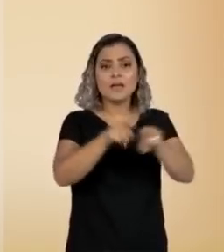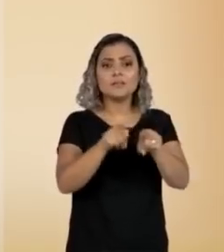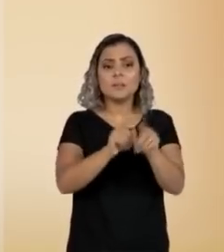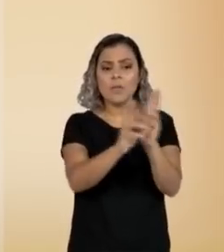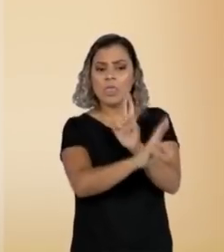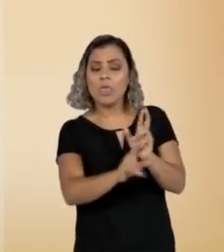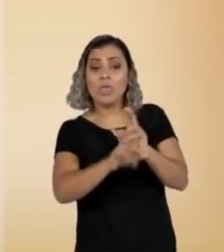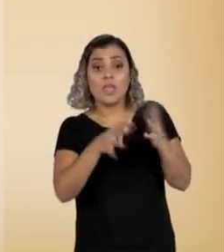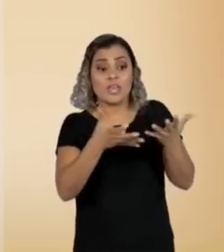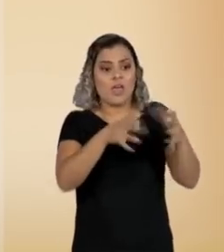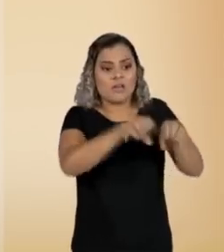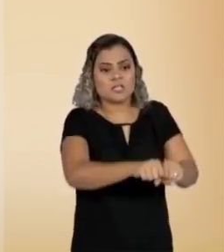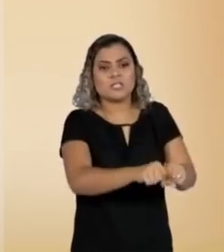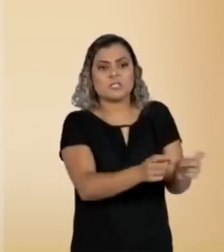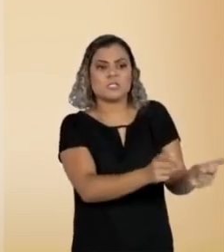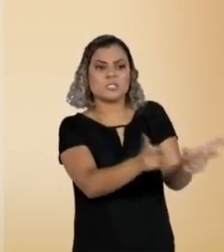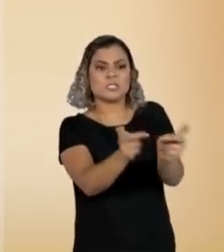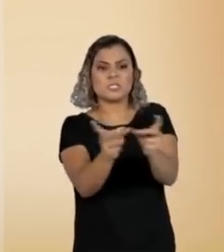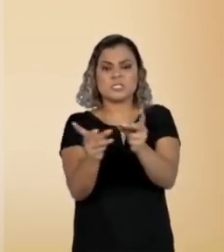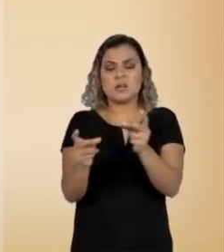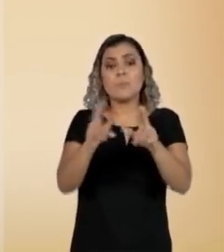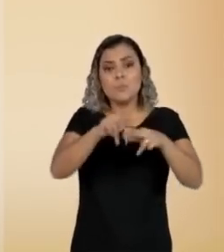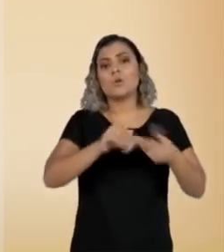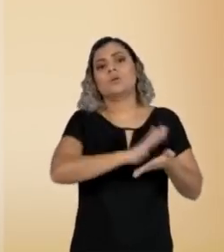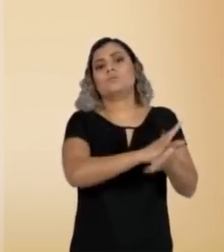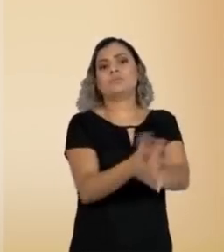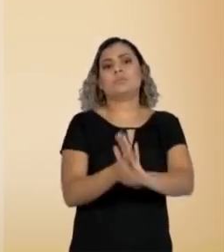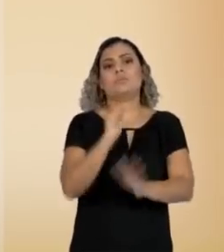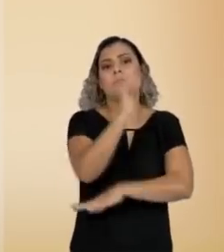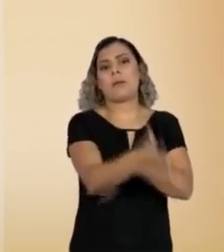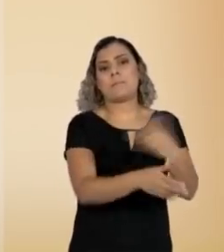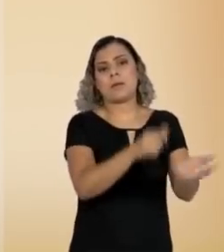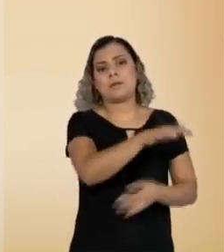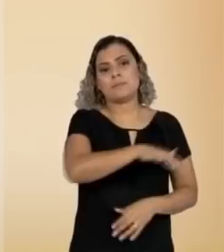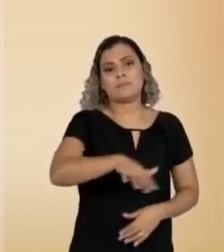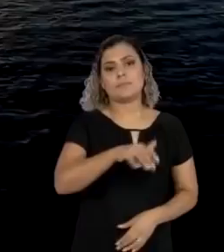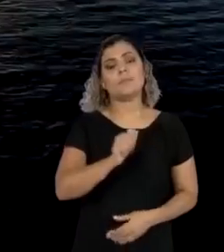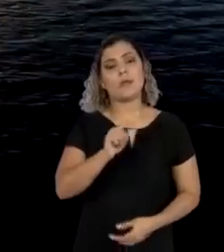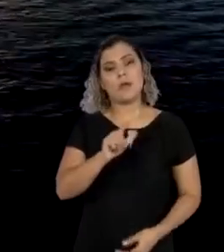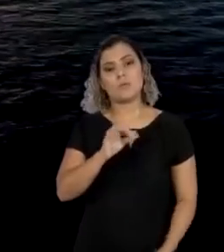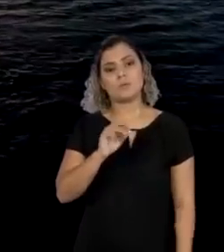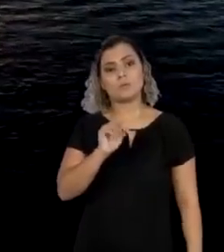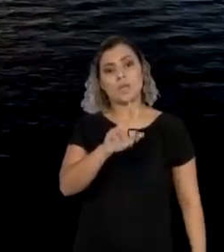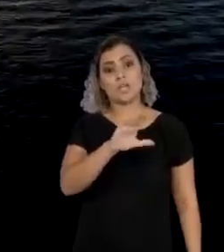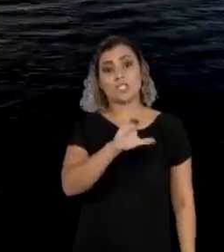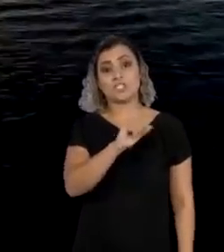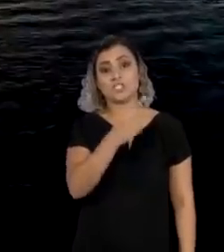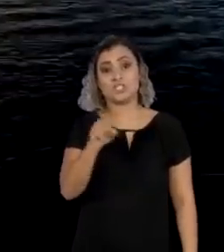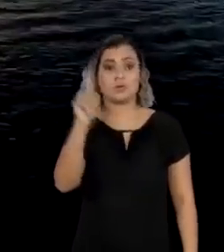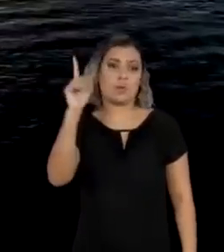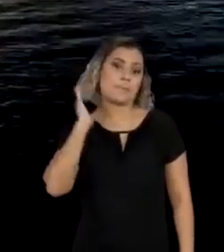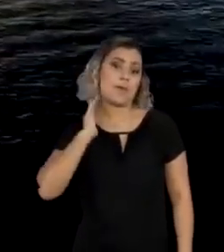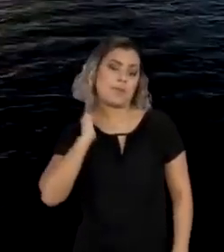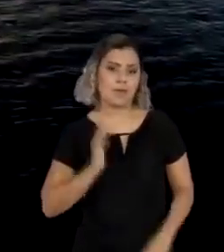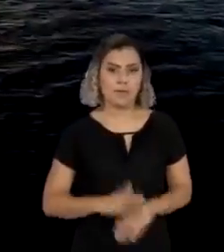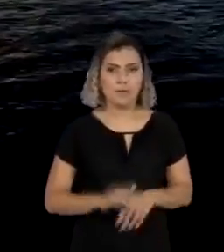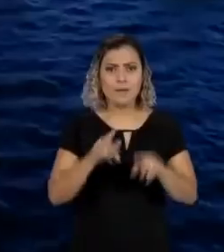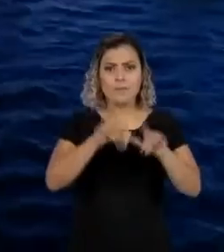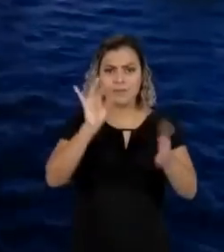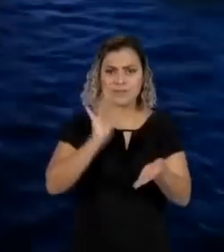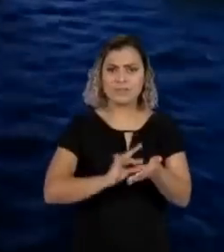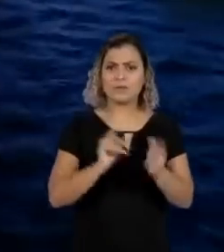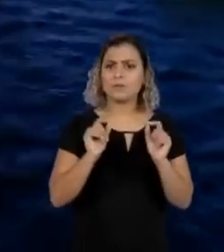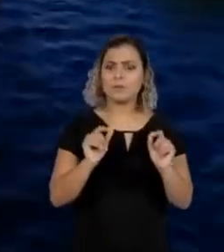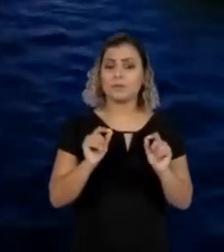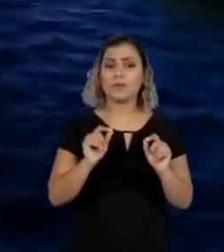especulação imobiliária como causas da degradação ambiental em Alter do Chão. A nota diz ainda que o famoso balneário